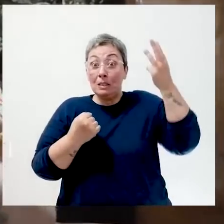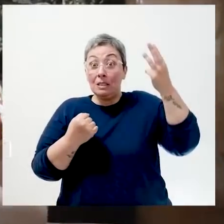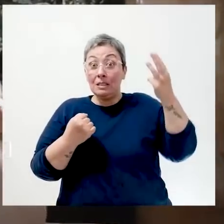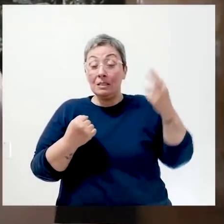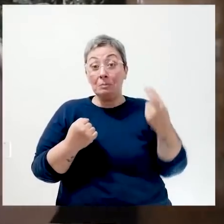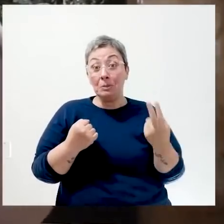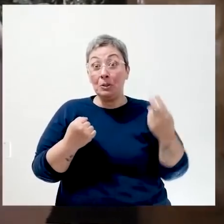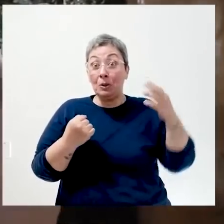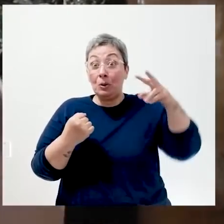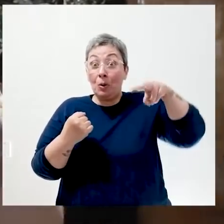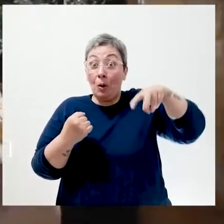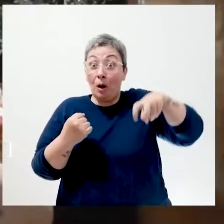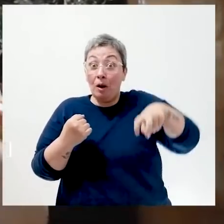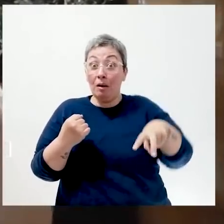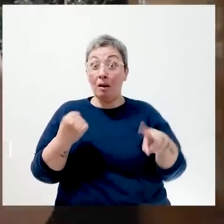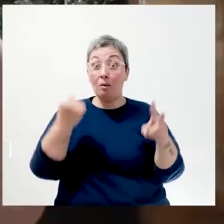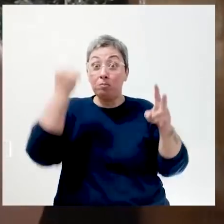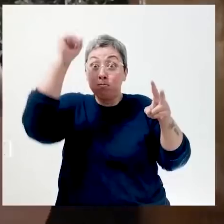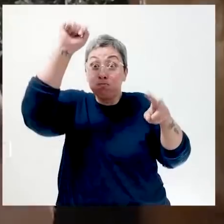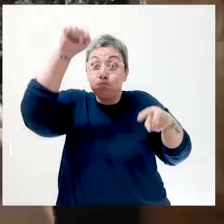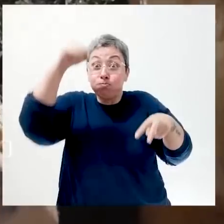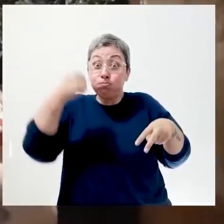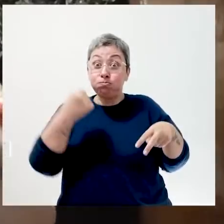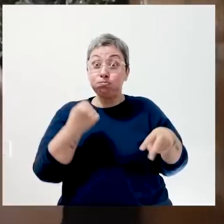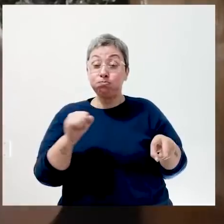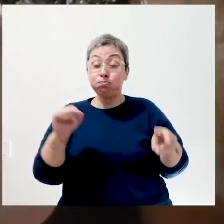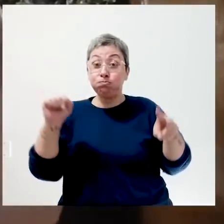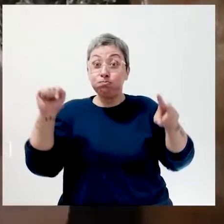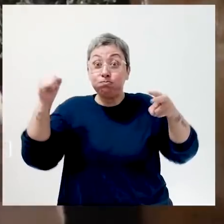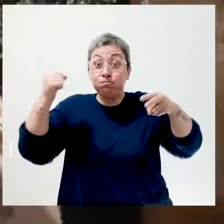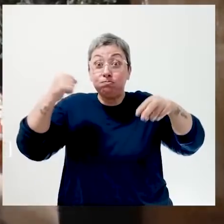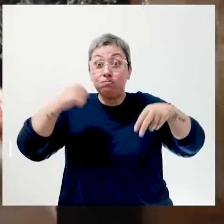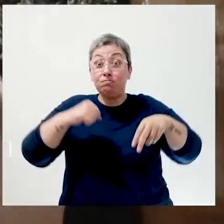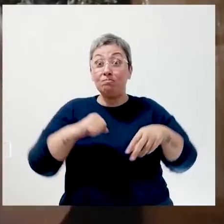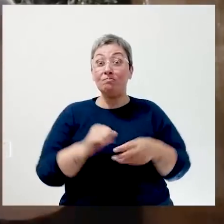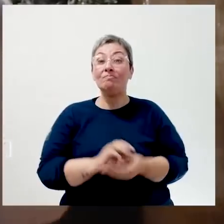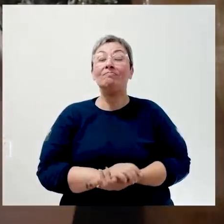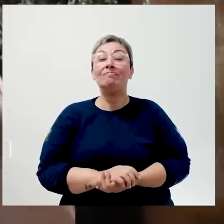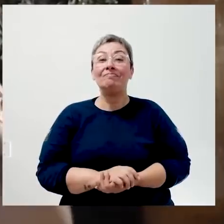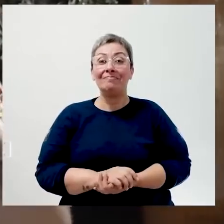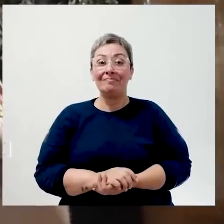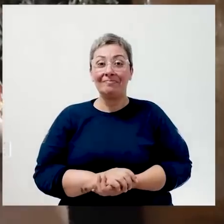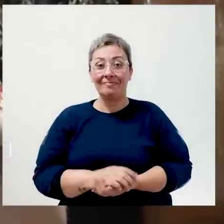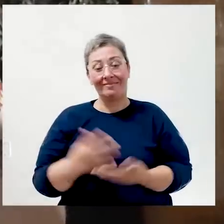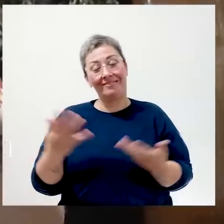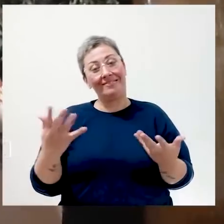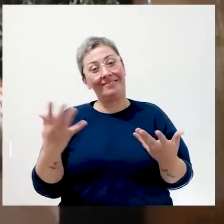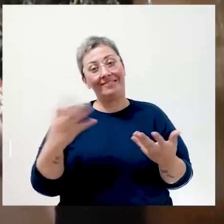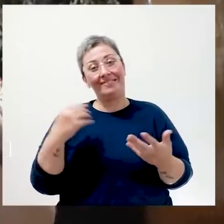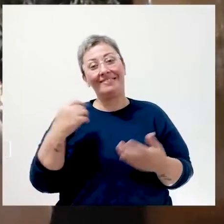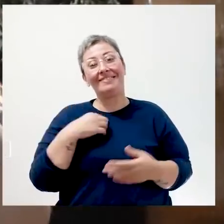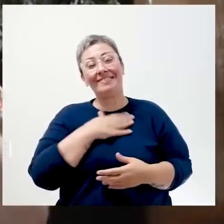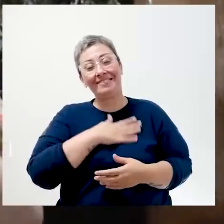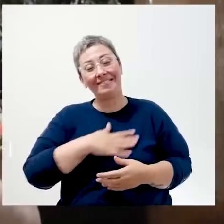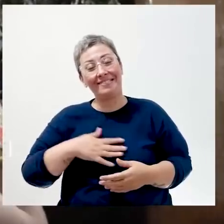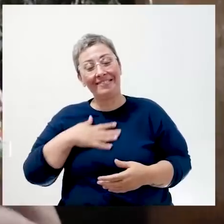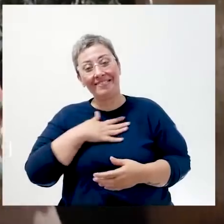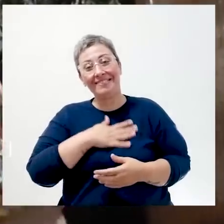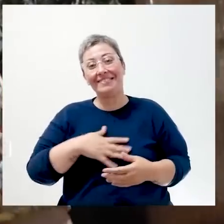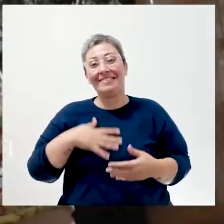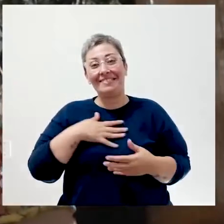ginasticão. Dois minhocões fazendo ginasticão. Ah,